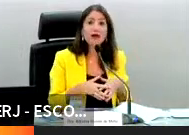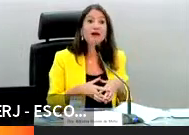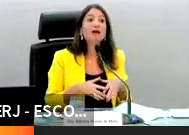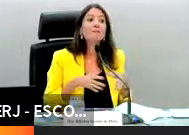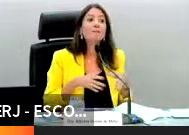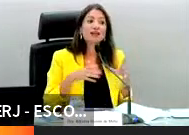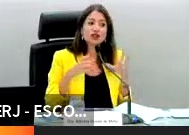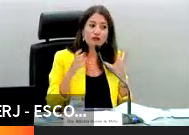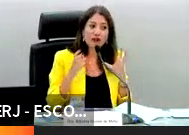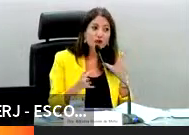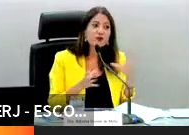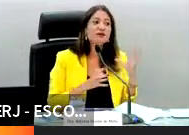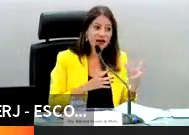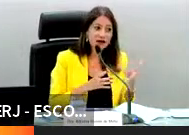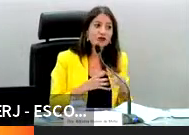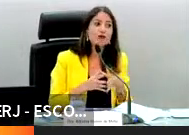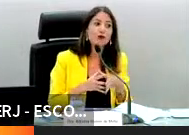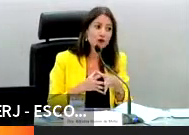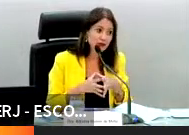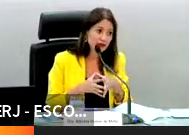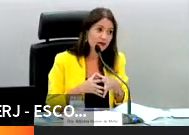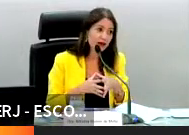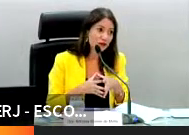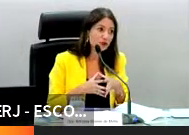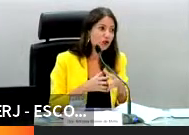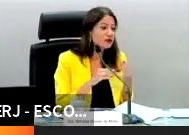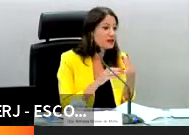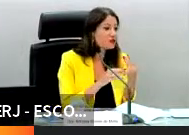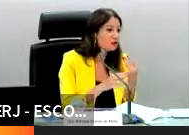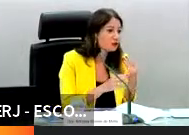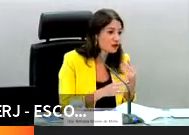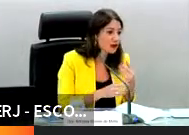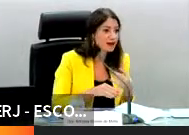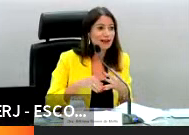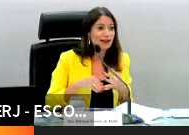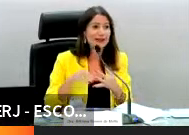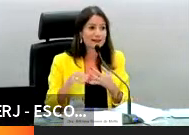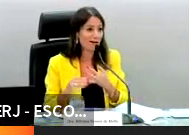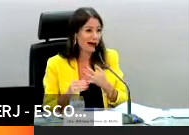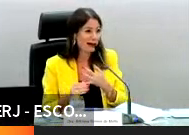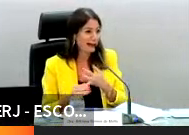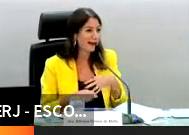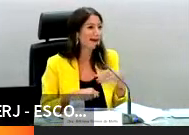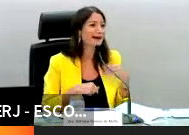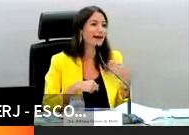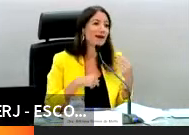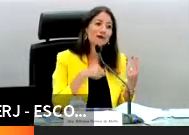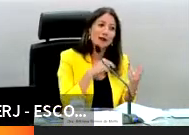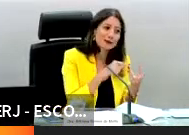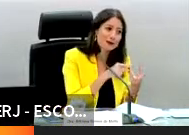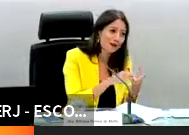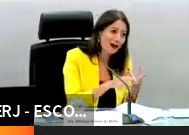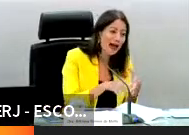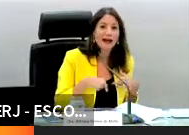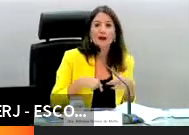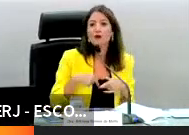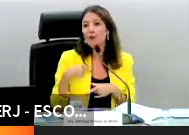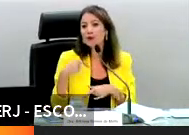Tá? Mas vários entraves foram observados. 197 não funcionava, a ligação caía, eu não tenho